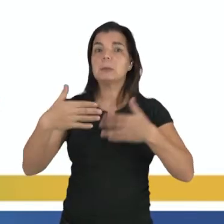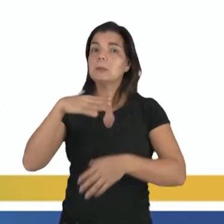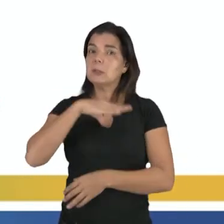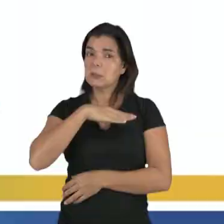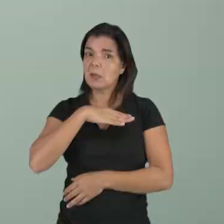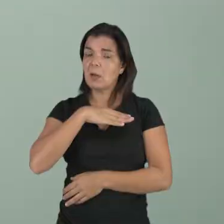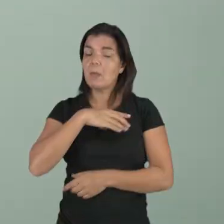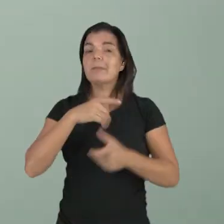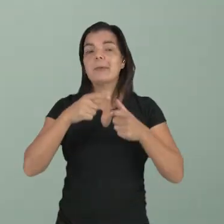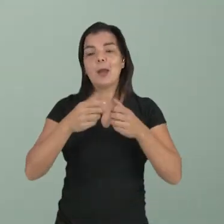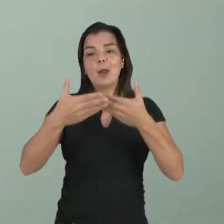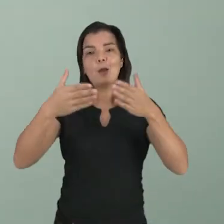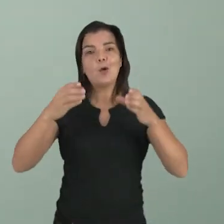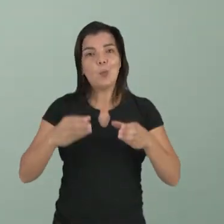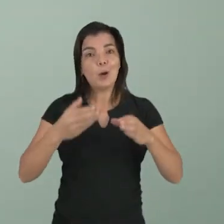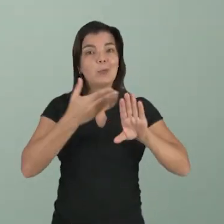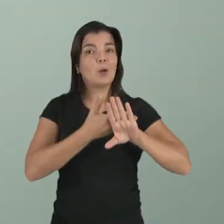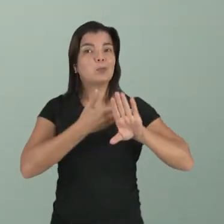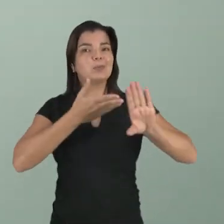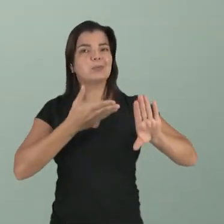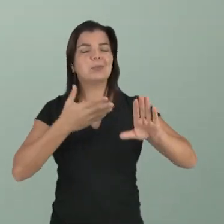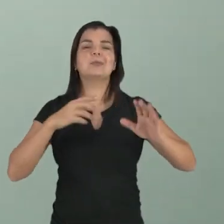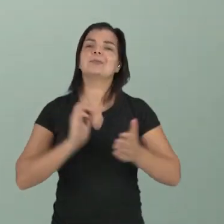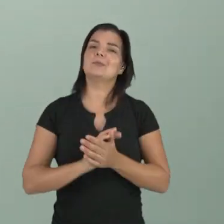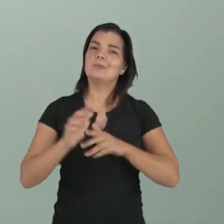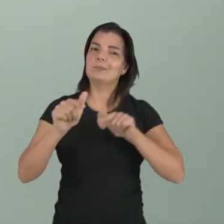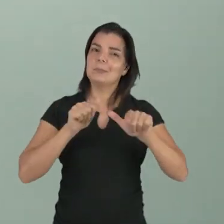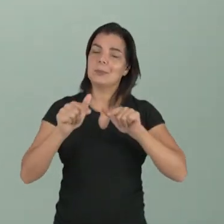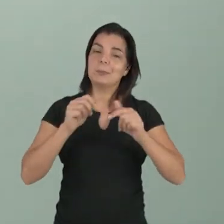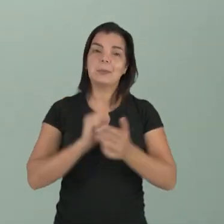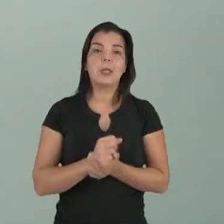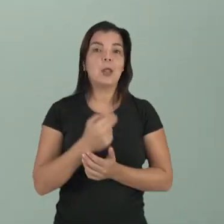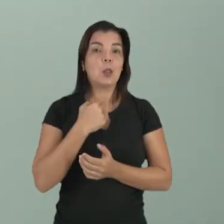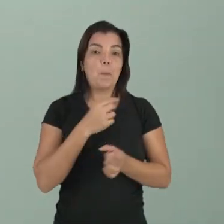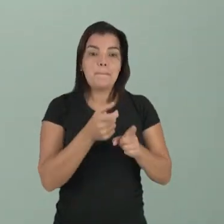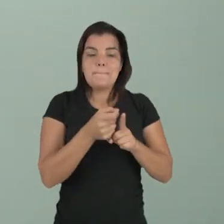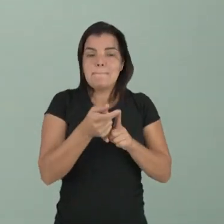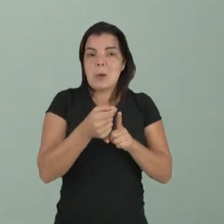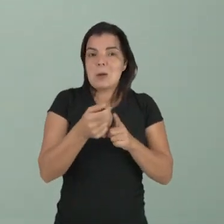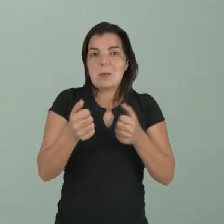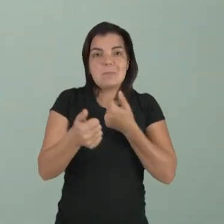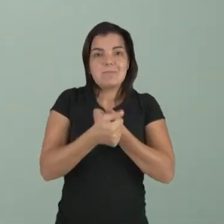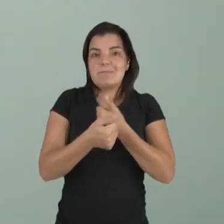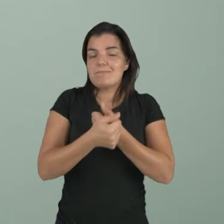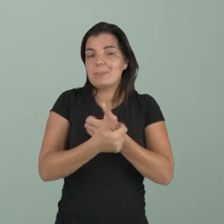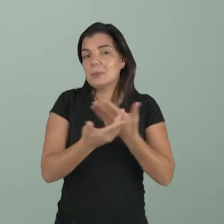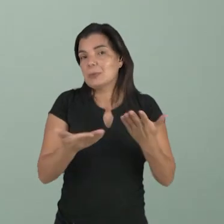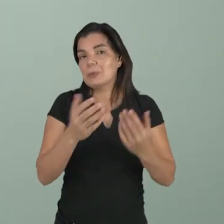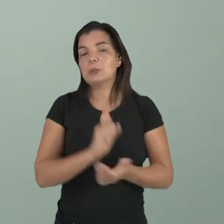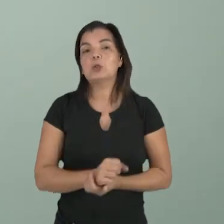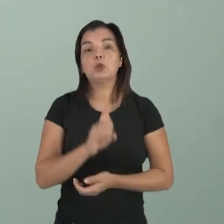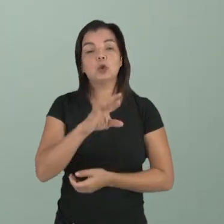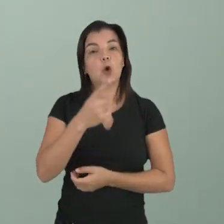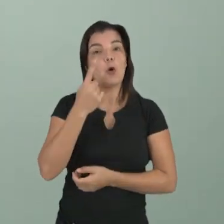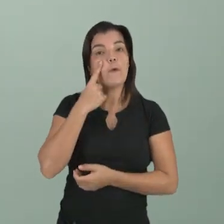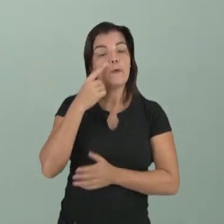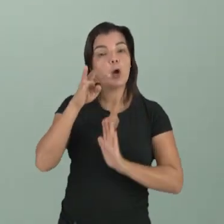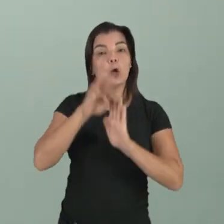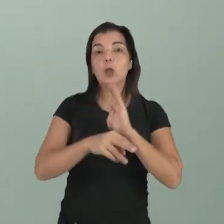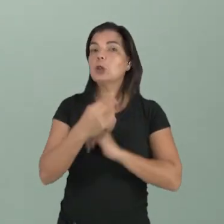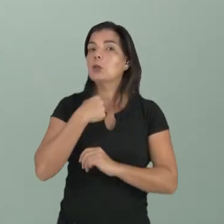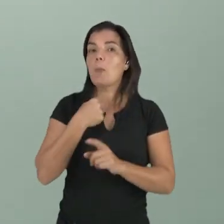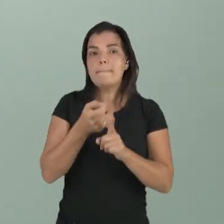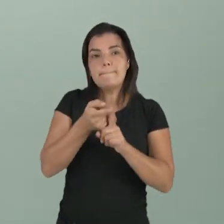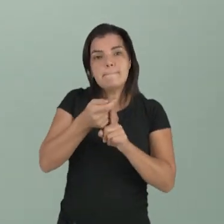vai morar no bairro periférico, ele fica mais afastado do seu trabalho. Se eles não podem alugar ali pertinho, como está dizendo no texto, só em você ouvir no texto que ele não